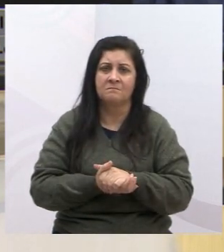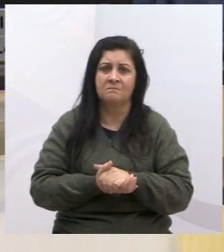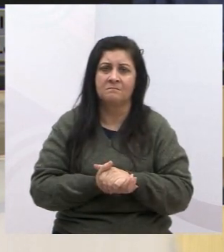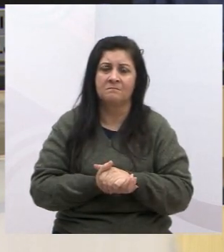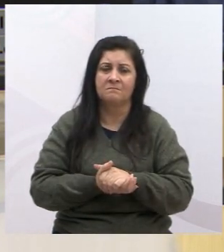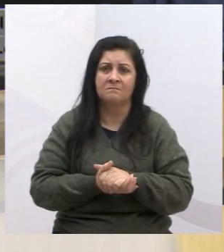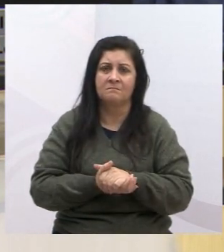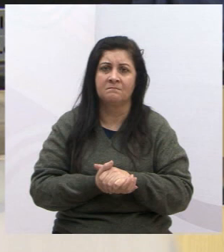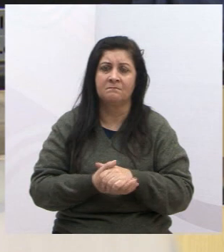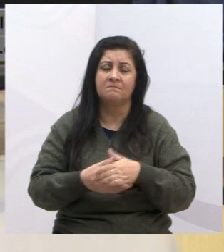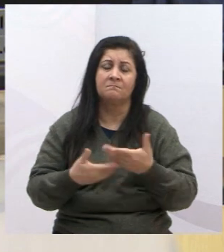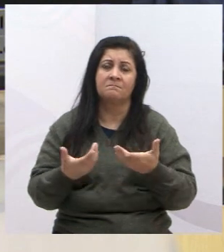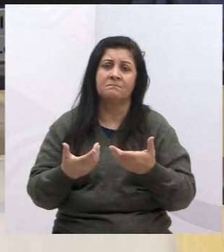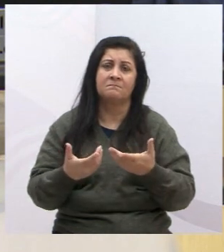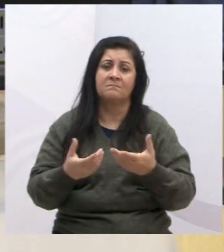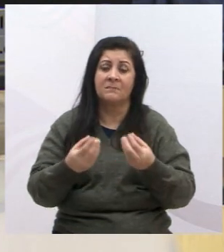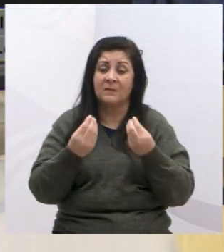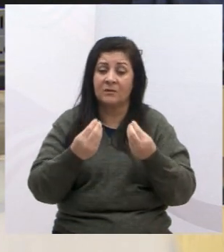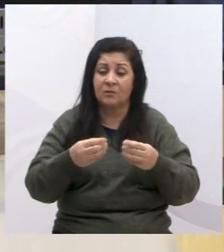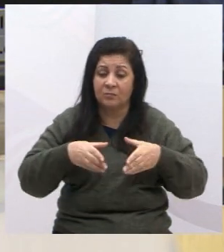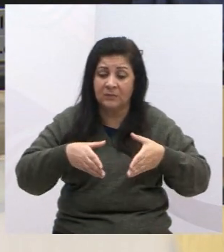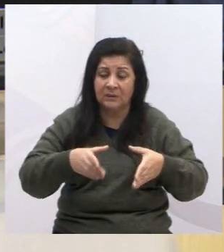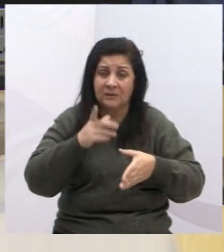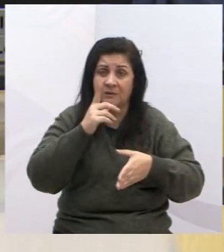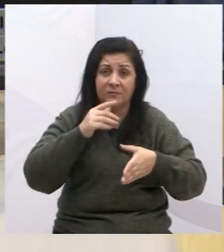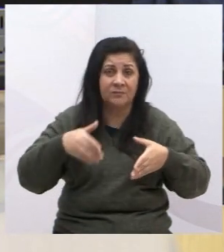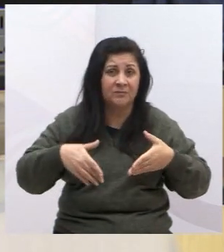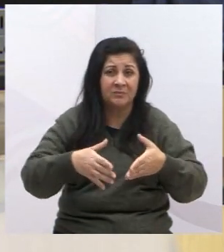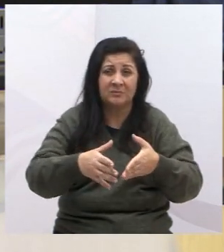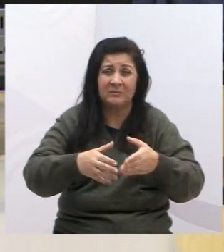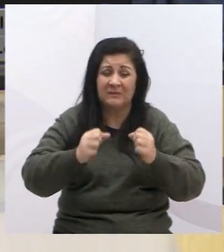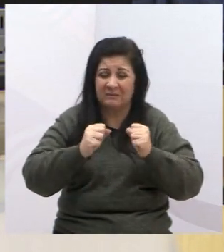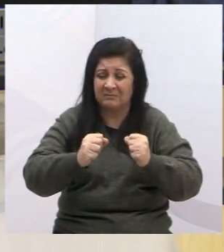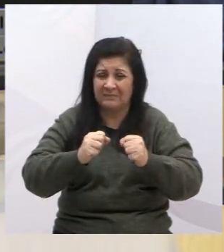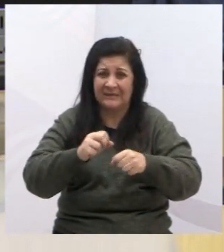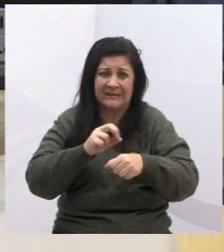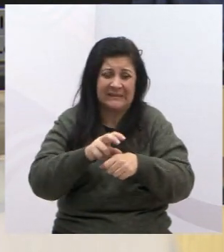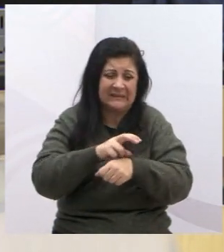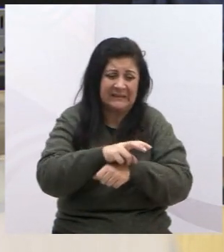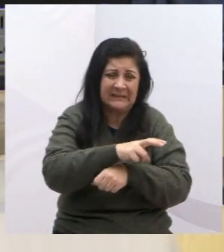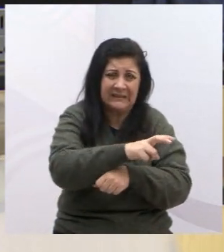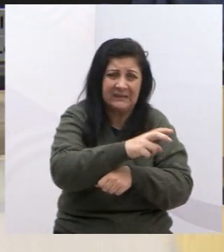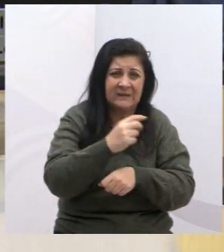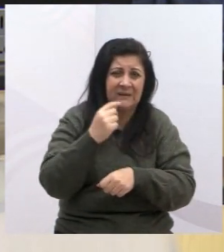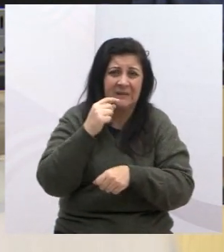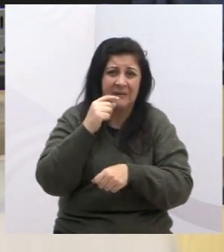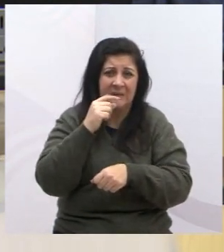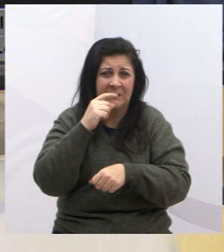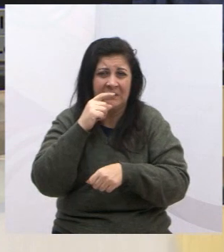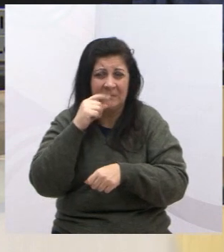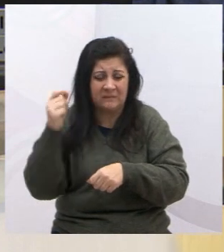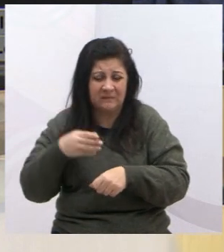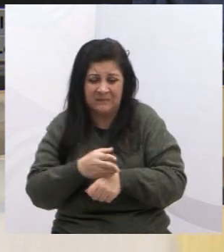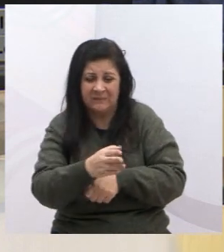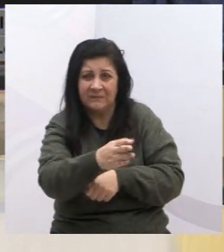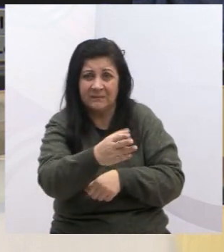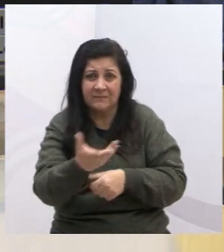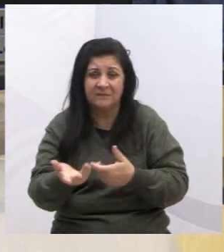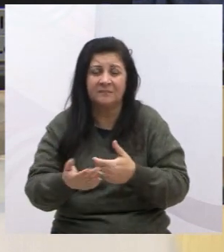do estado do córrego que permite a proliferação de animais nocivos à saúde.